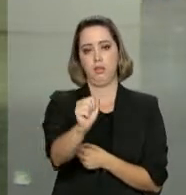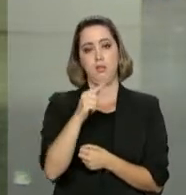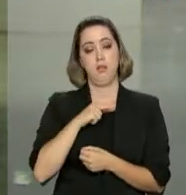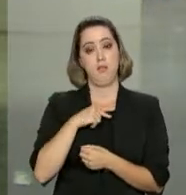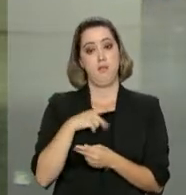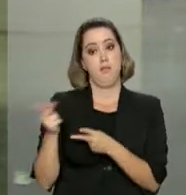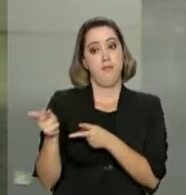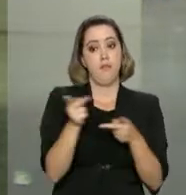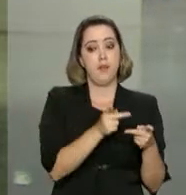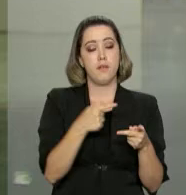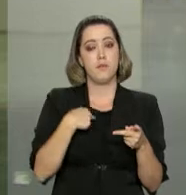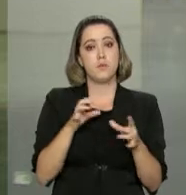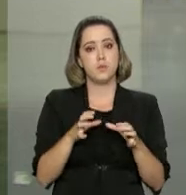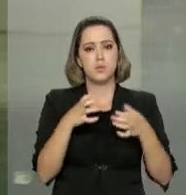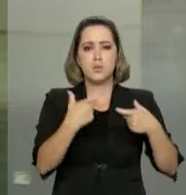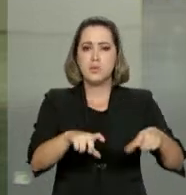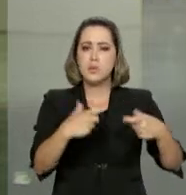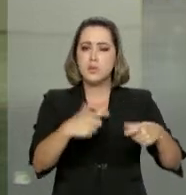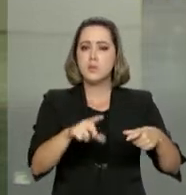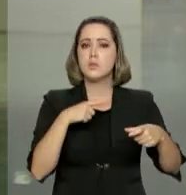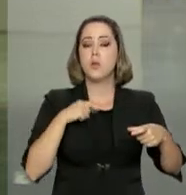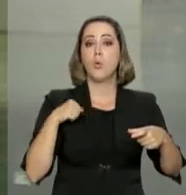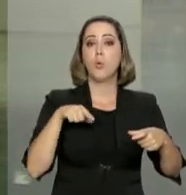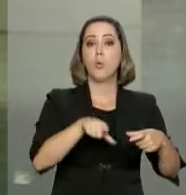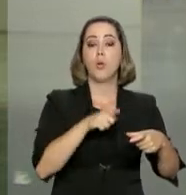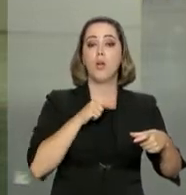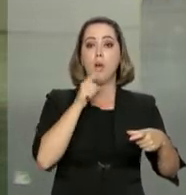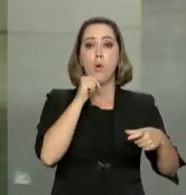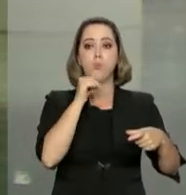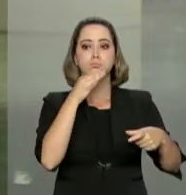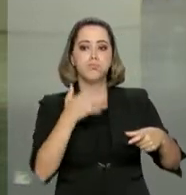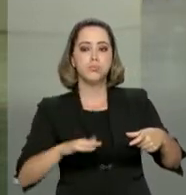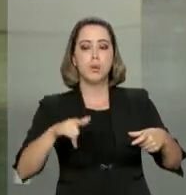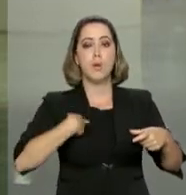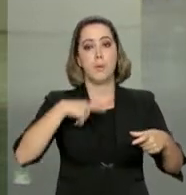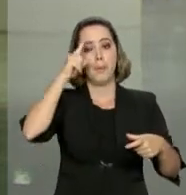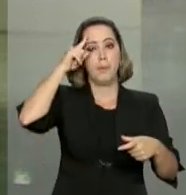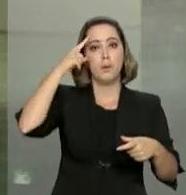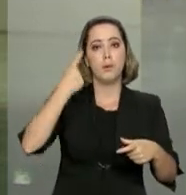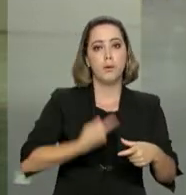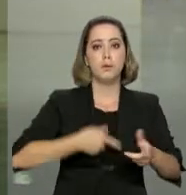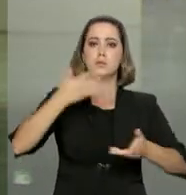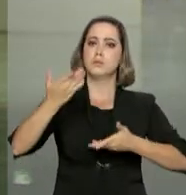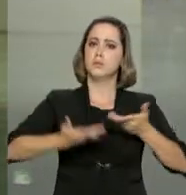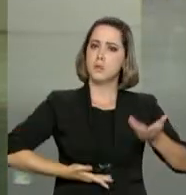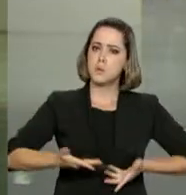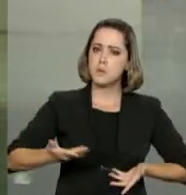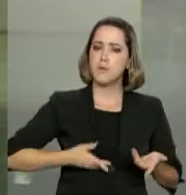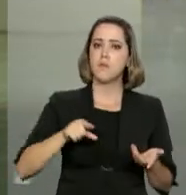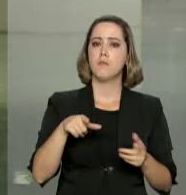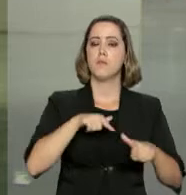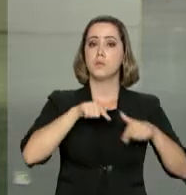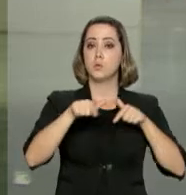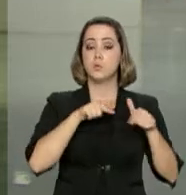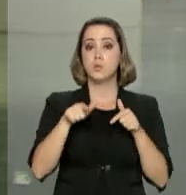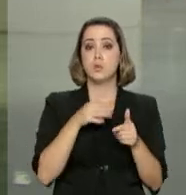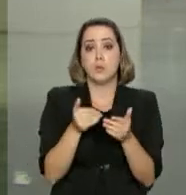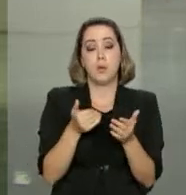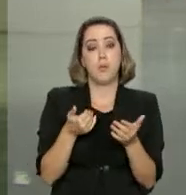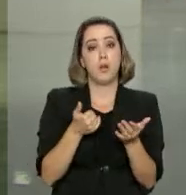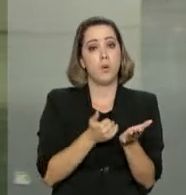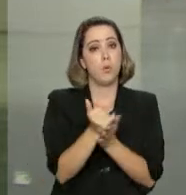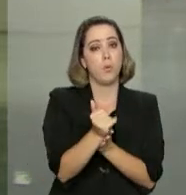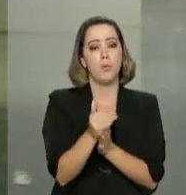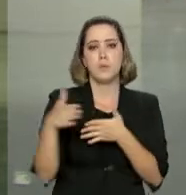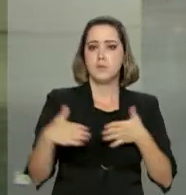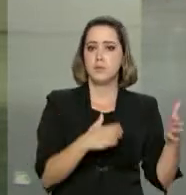complexo multimodal Aloísio Campos e assina ordem de serviço para a duplicação da BR-230.